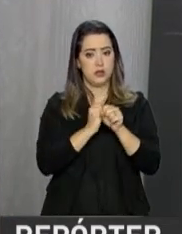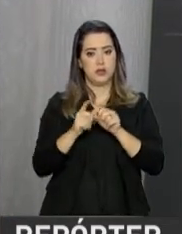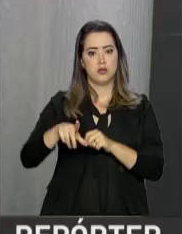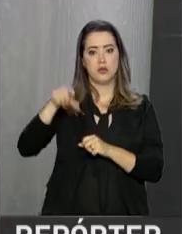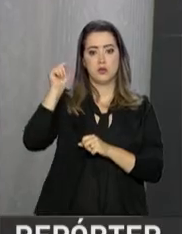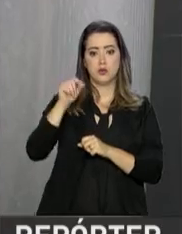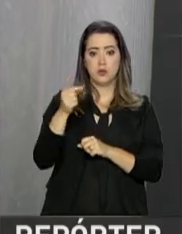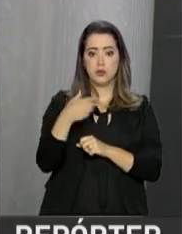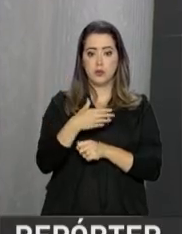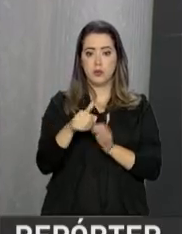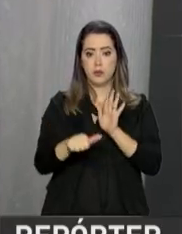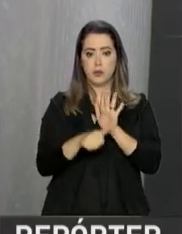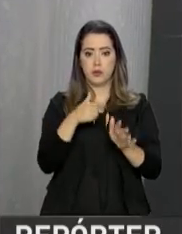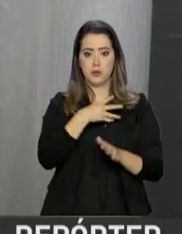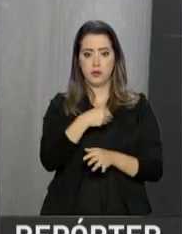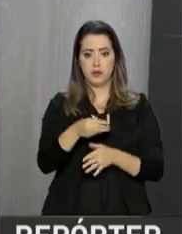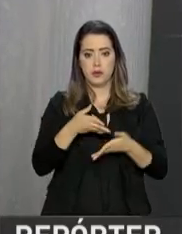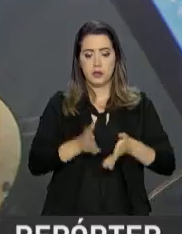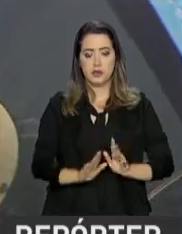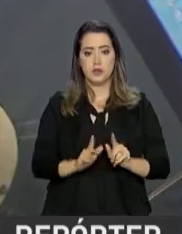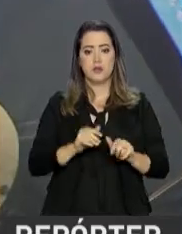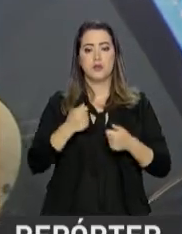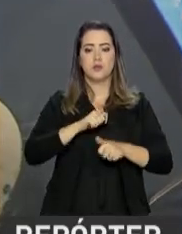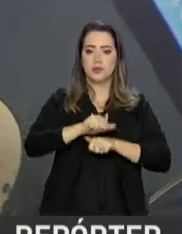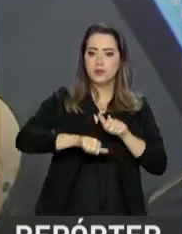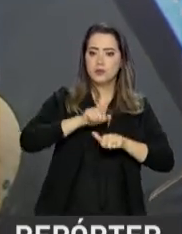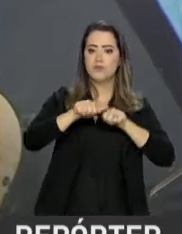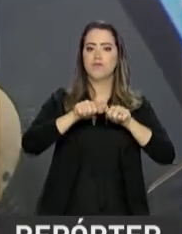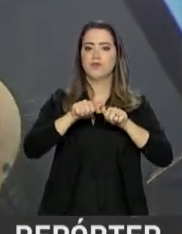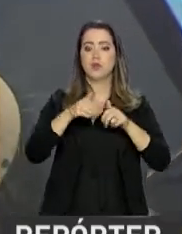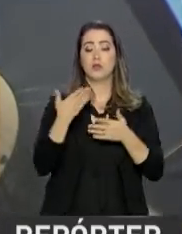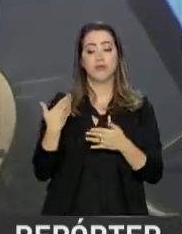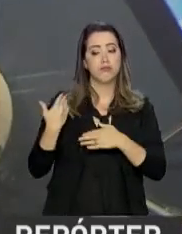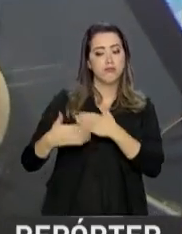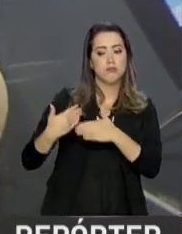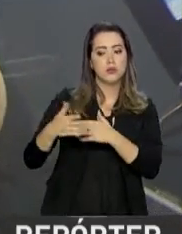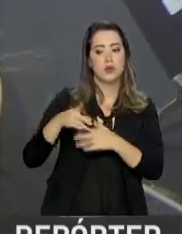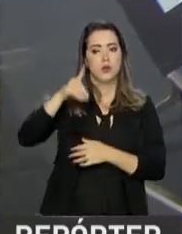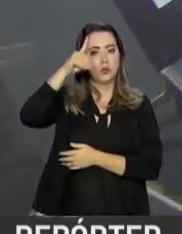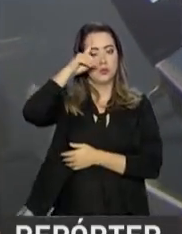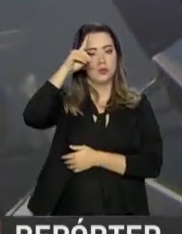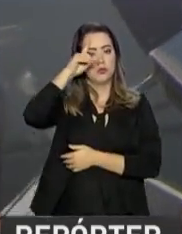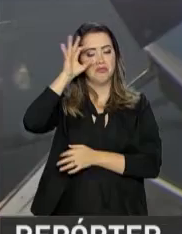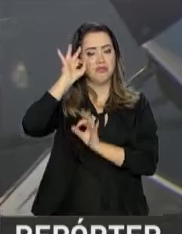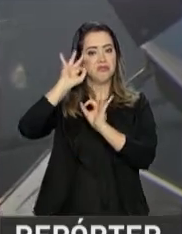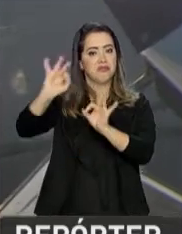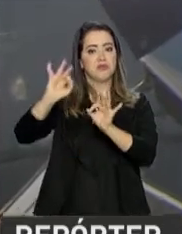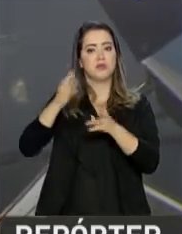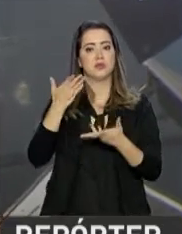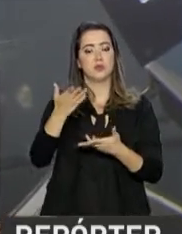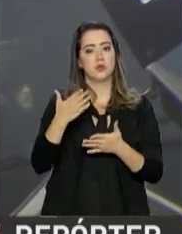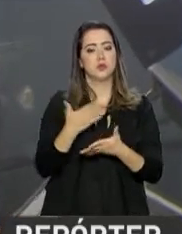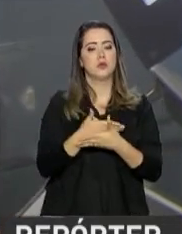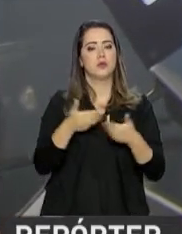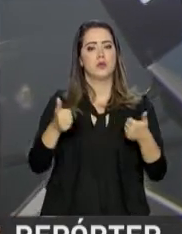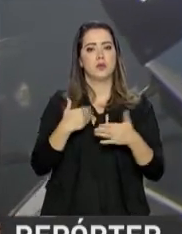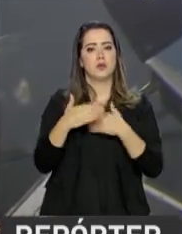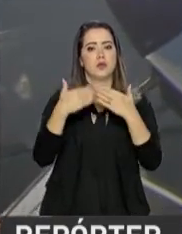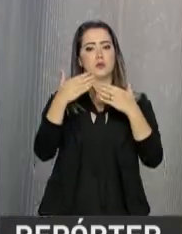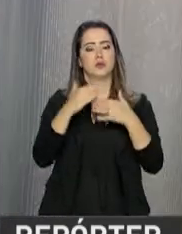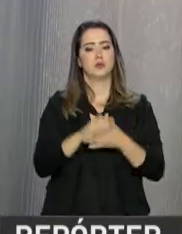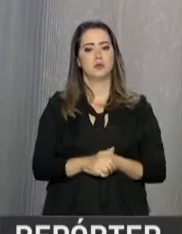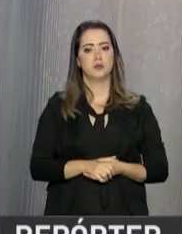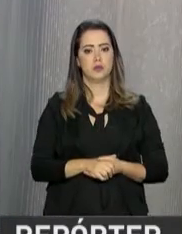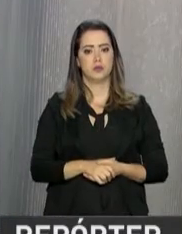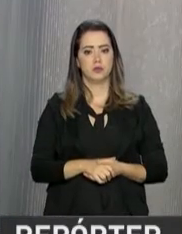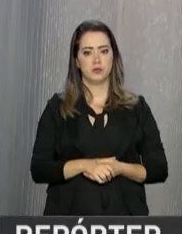e ela teve que mudar a rotina de lá para cá o novo dia a dia deu certo eo rendimento aumentou